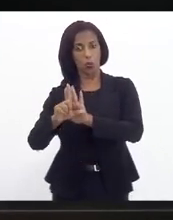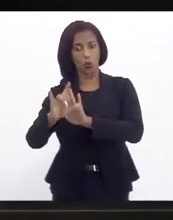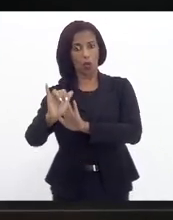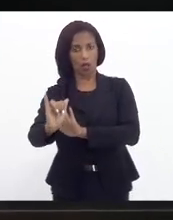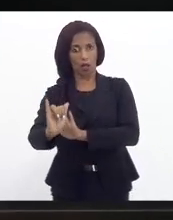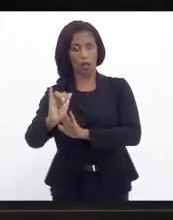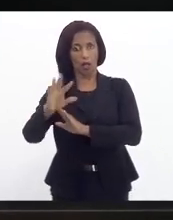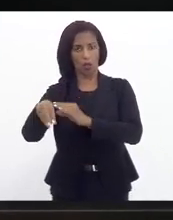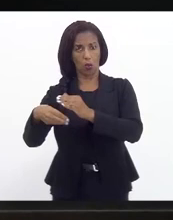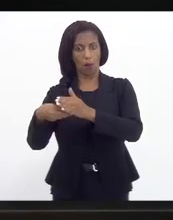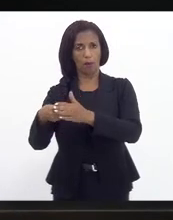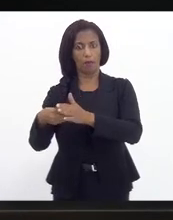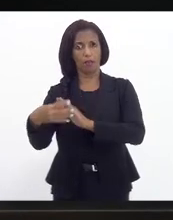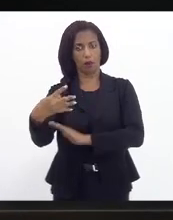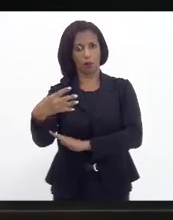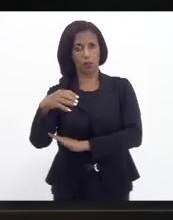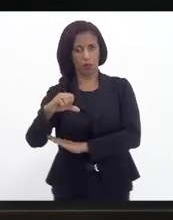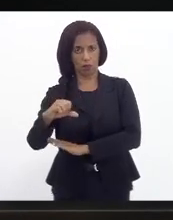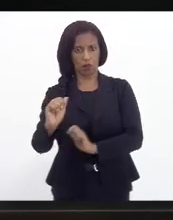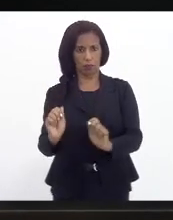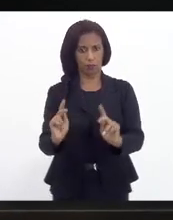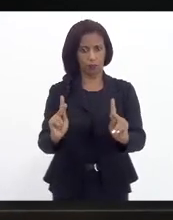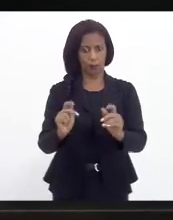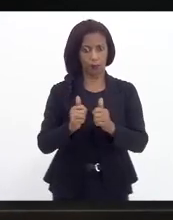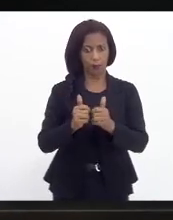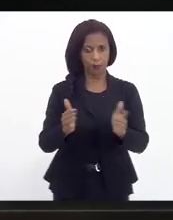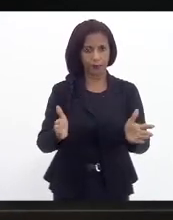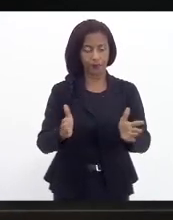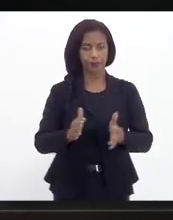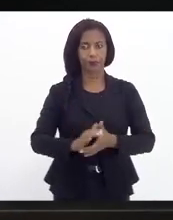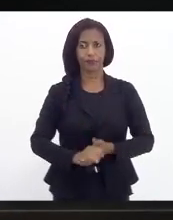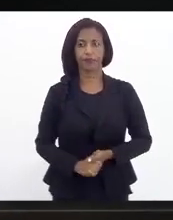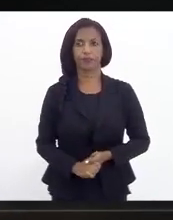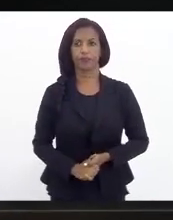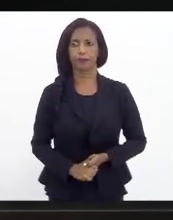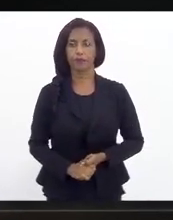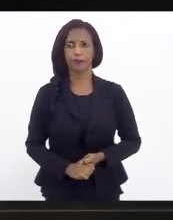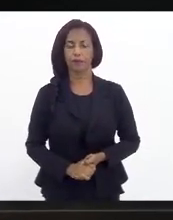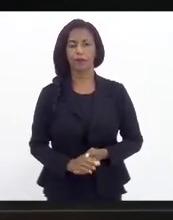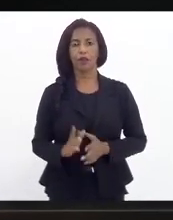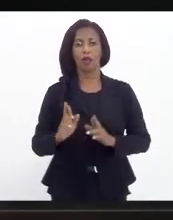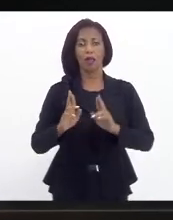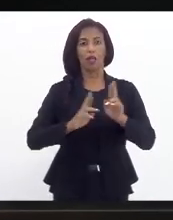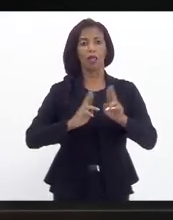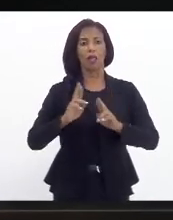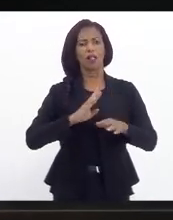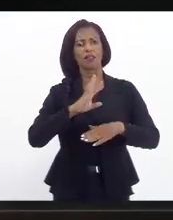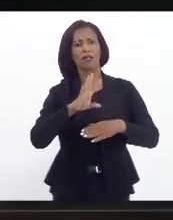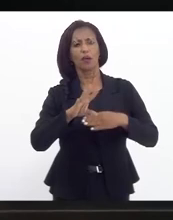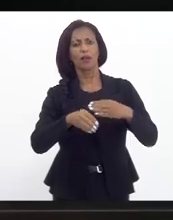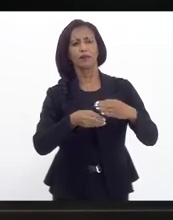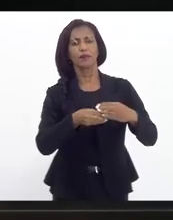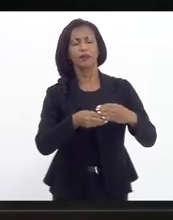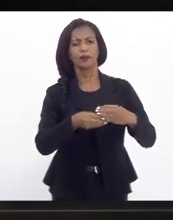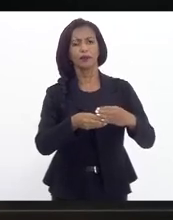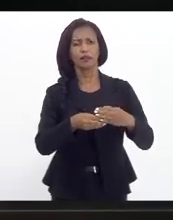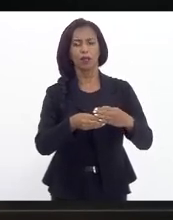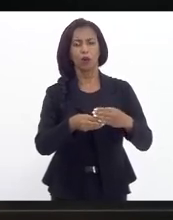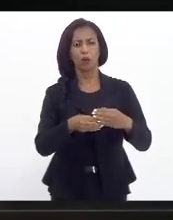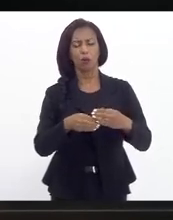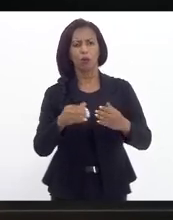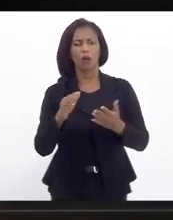PEC 63 e a Lei Complementar 49. Podemos? Em relação à adesão, algum